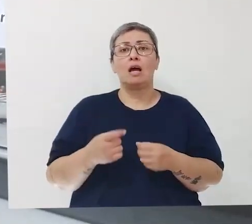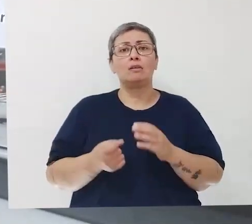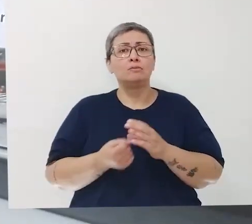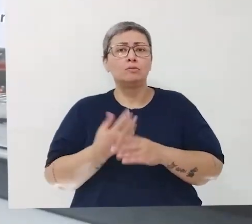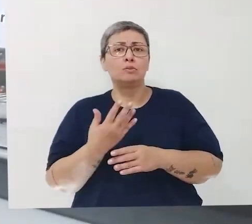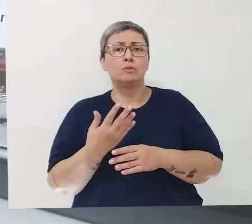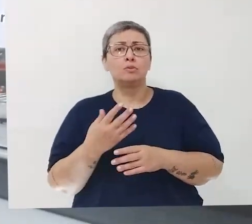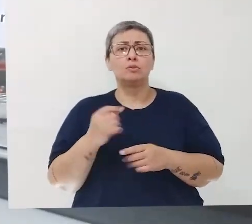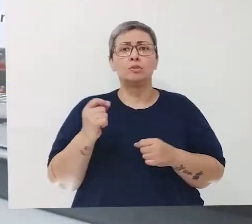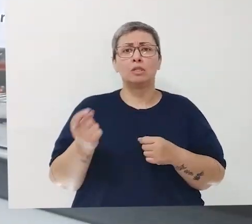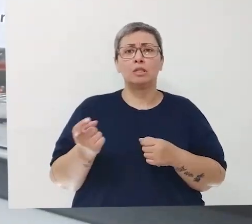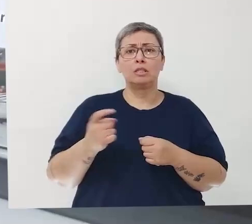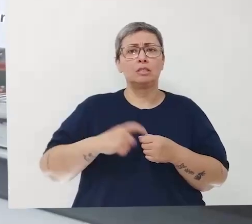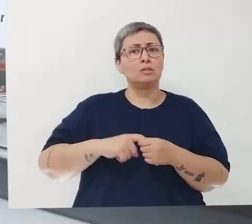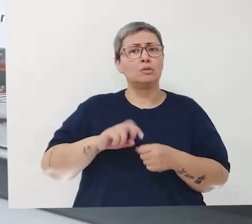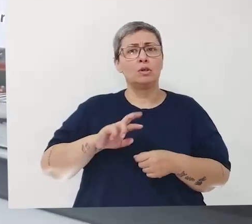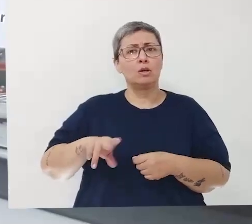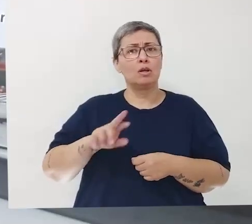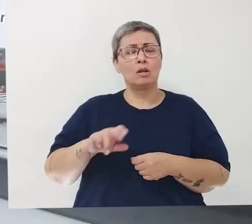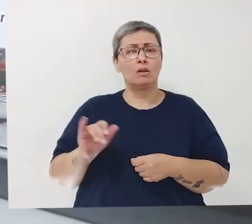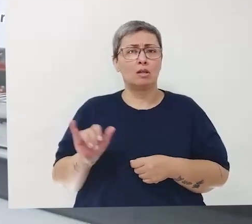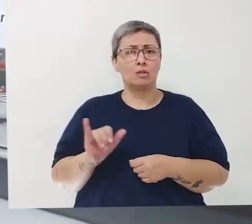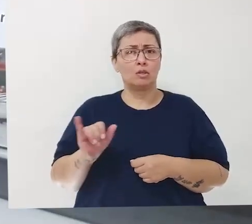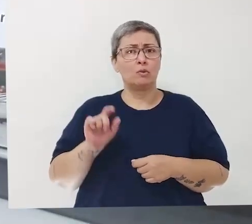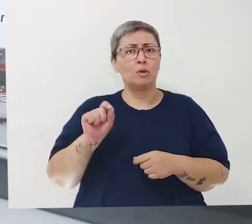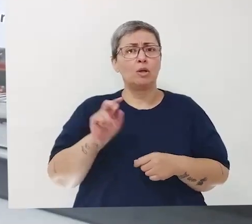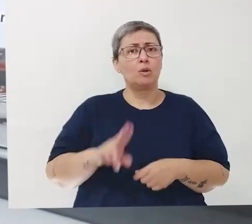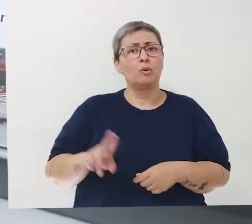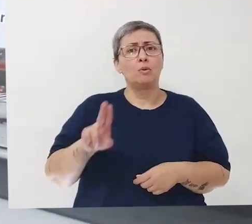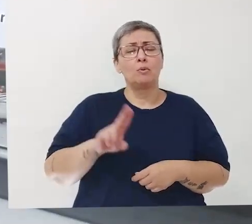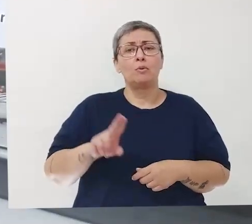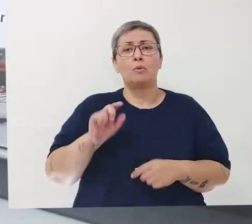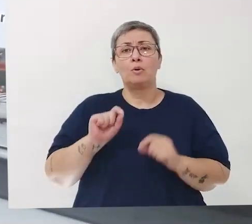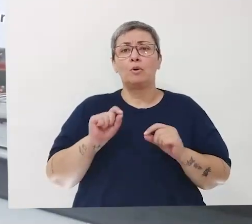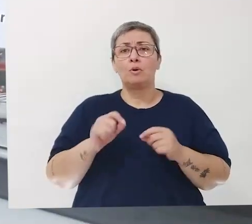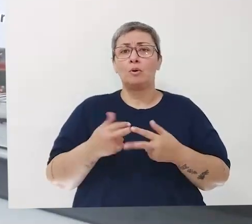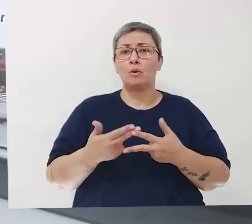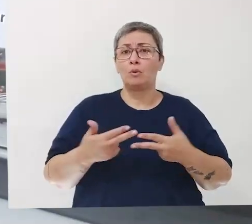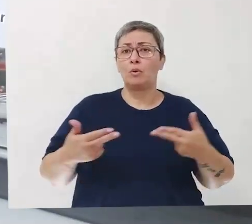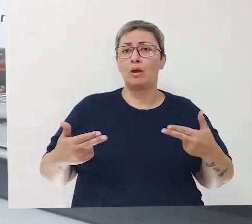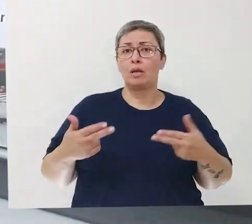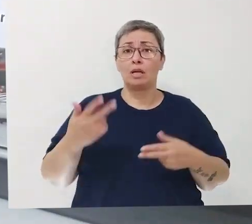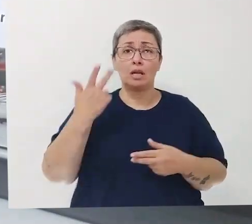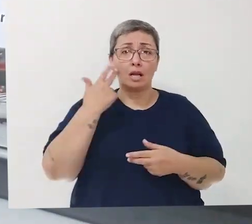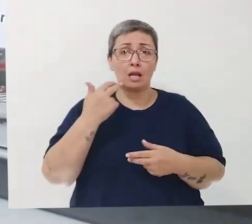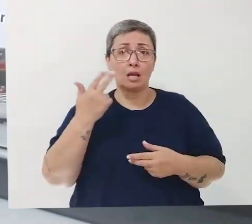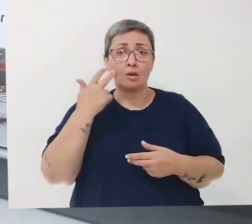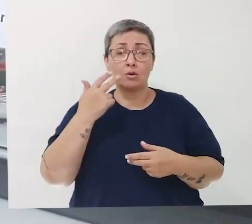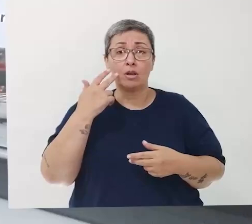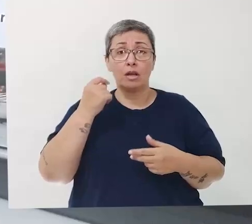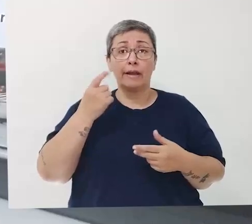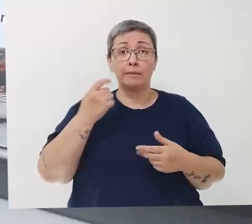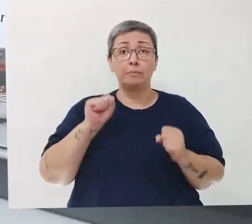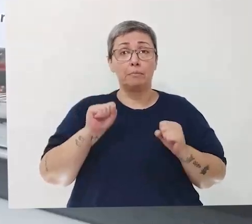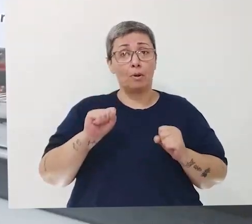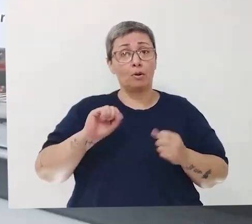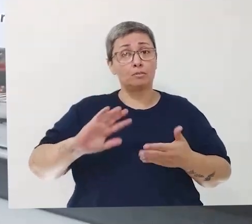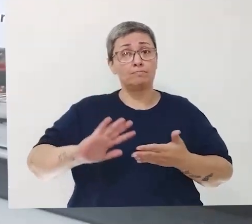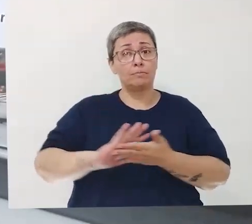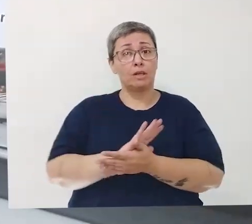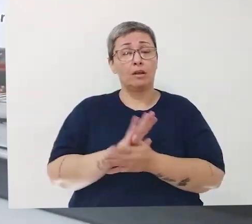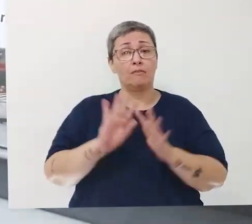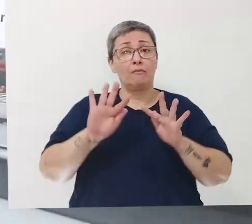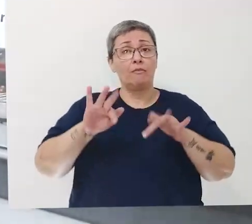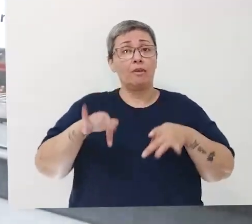energia não renováveis são aquelas que utilizam recursos naturais esgotáveis, seja